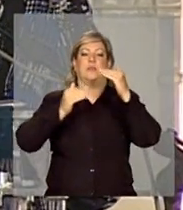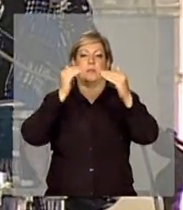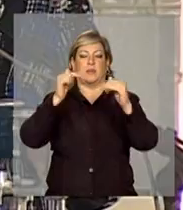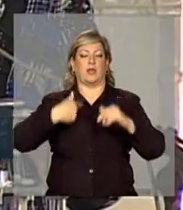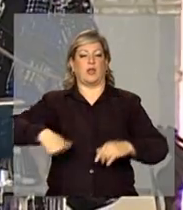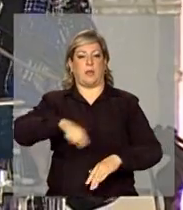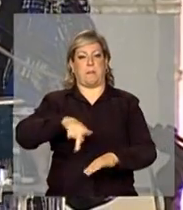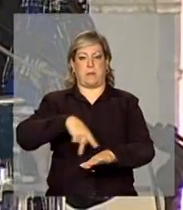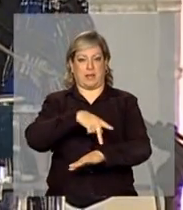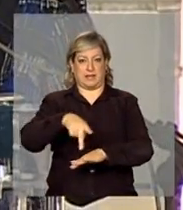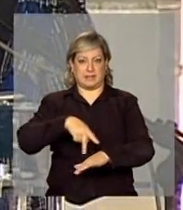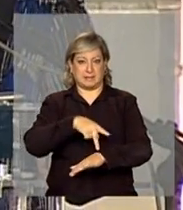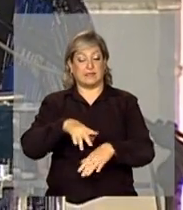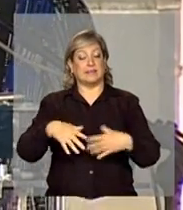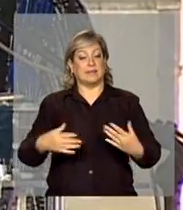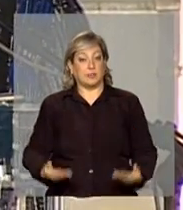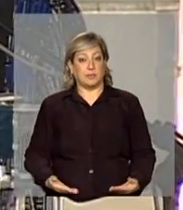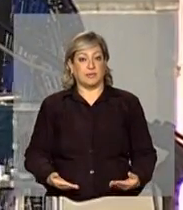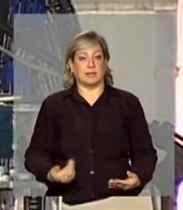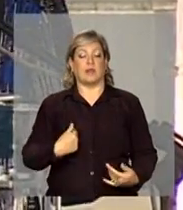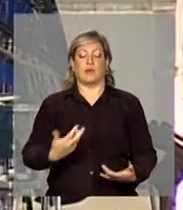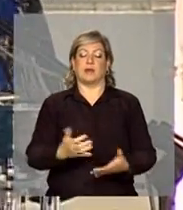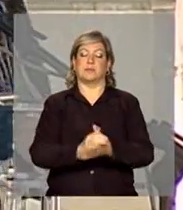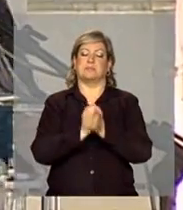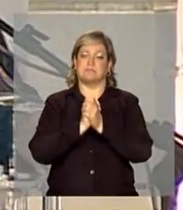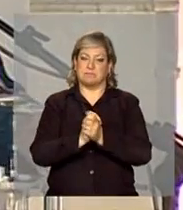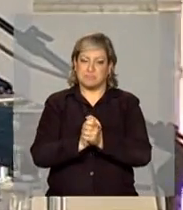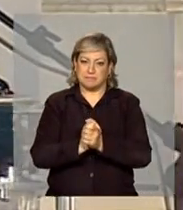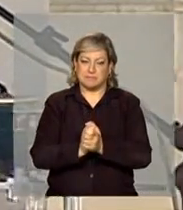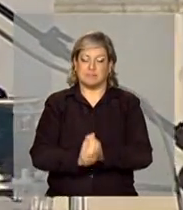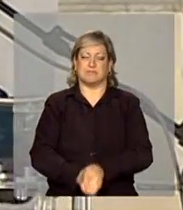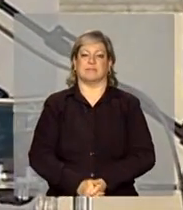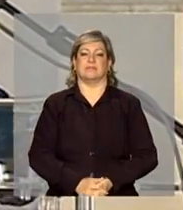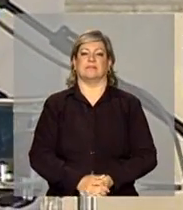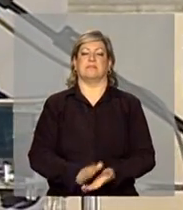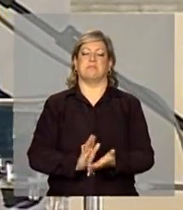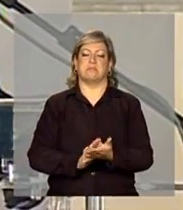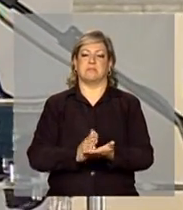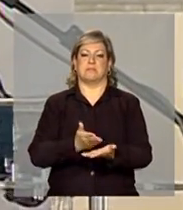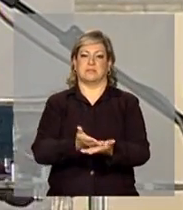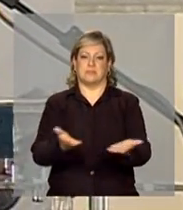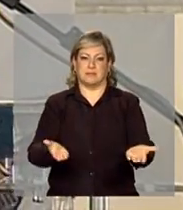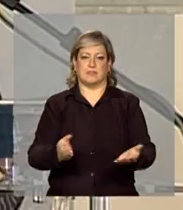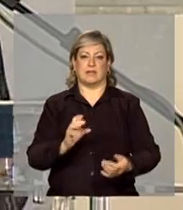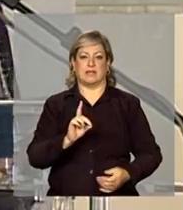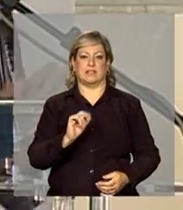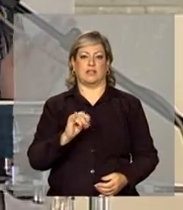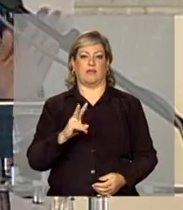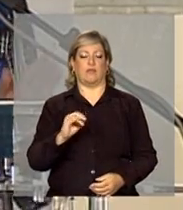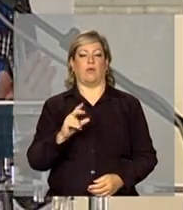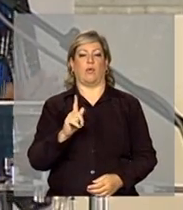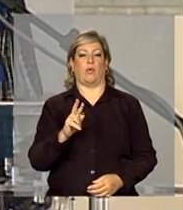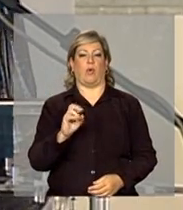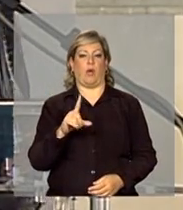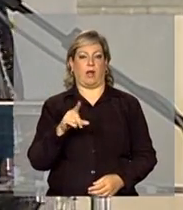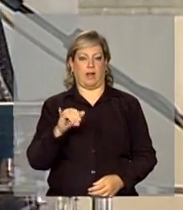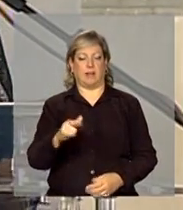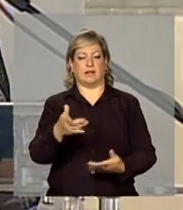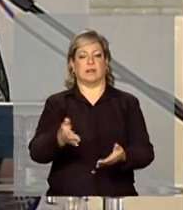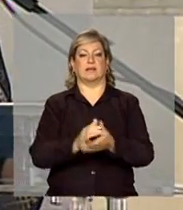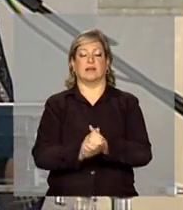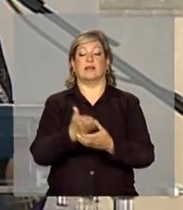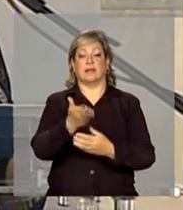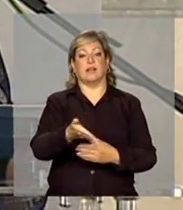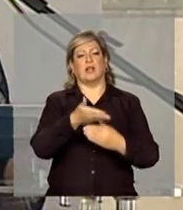do nosso país. Então, queria cumprimentar o Dilvo Grolli. E, em nome dele, eu